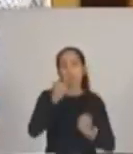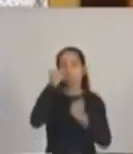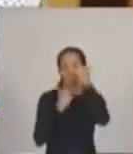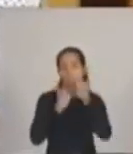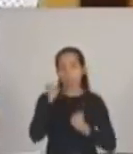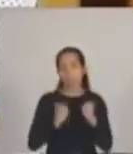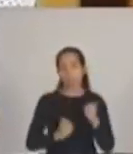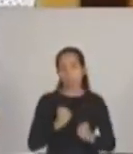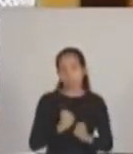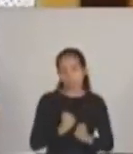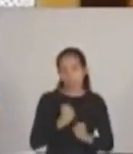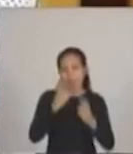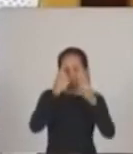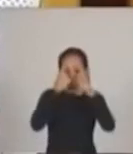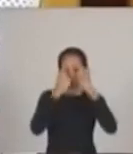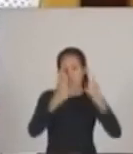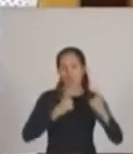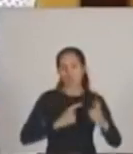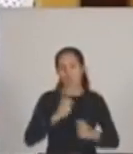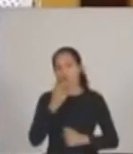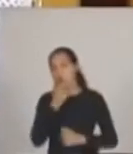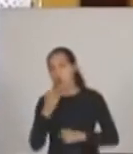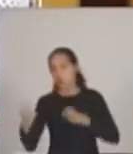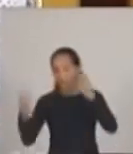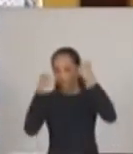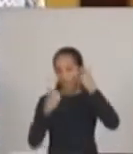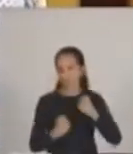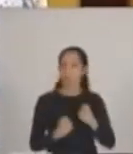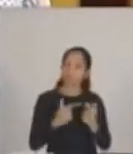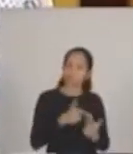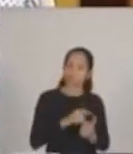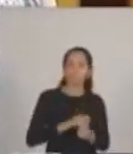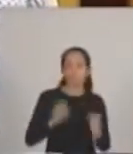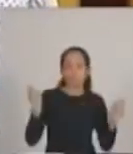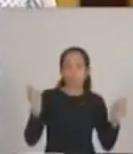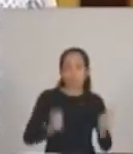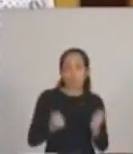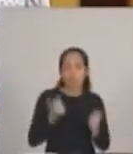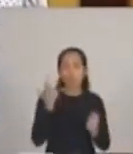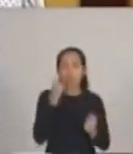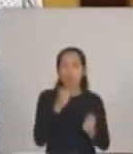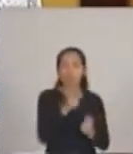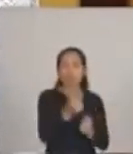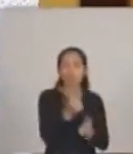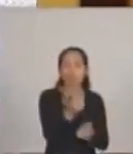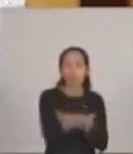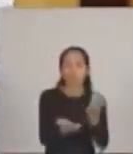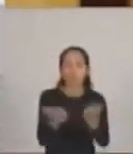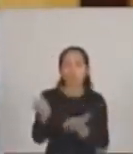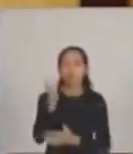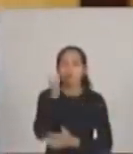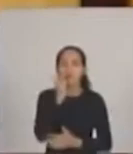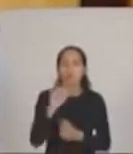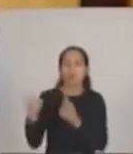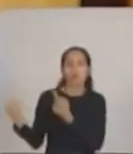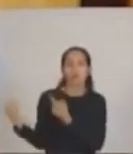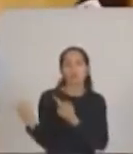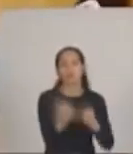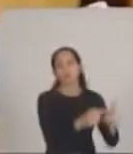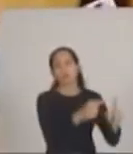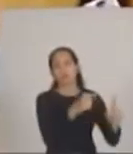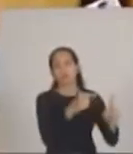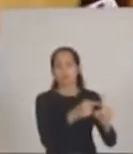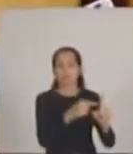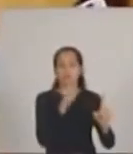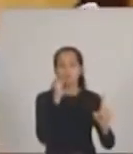lei federal, ela possa chegar a essas mulheres que são vítimas de violência. É disso que nós estamos tratando. Eu não